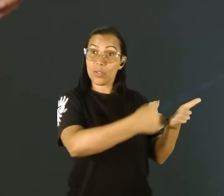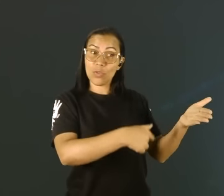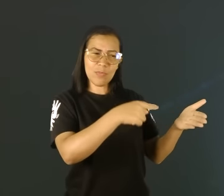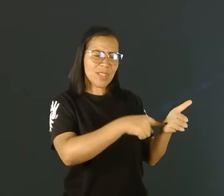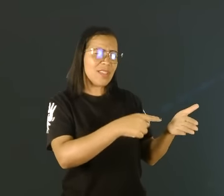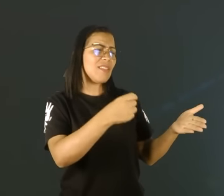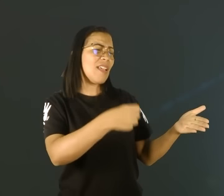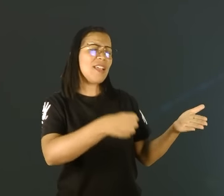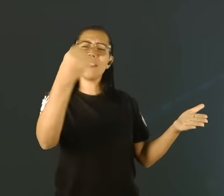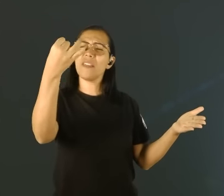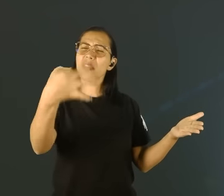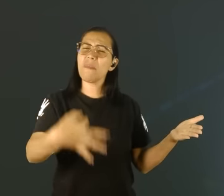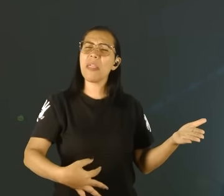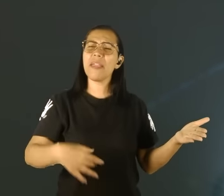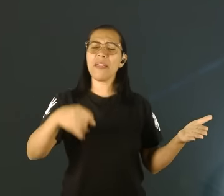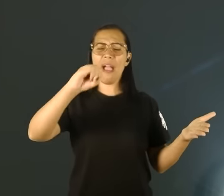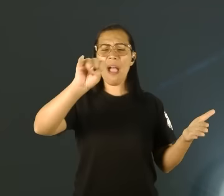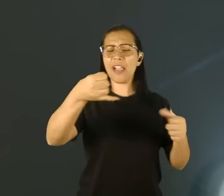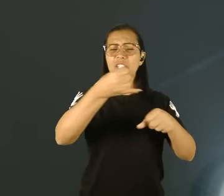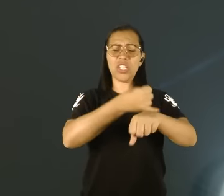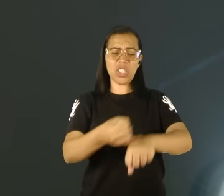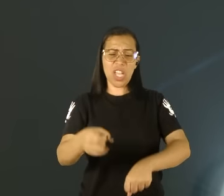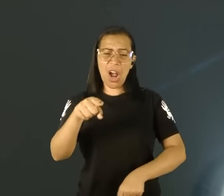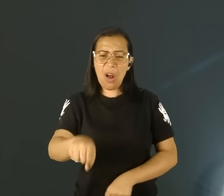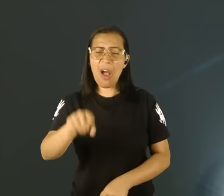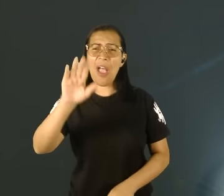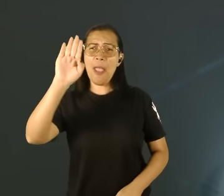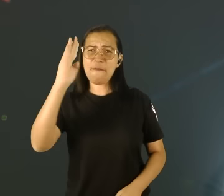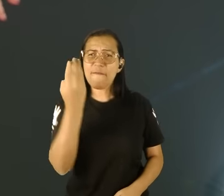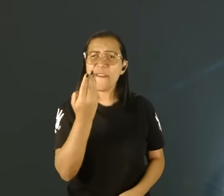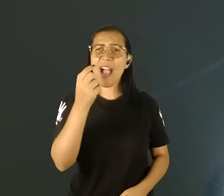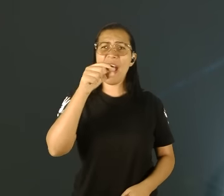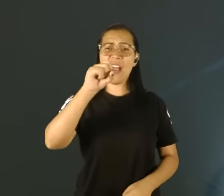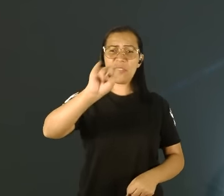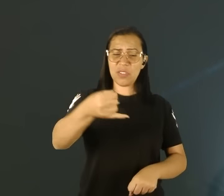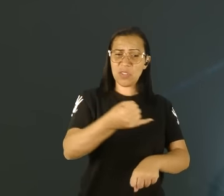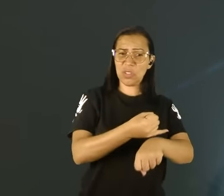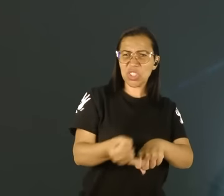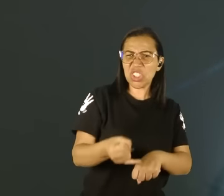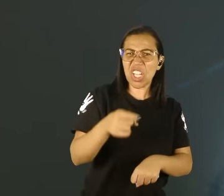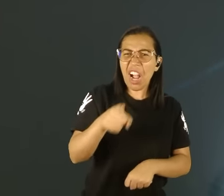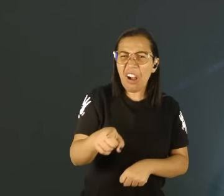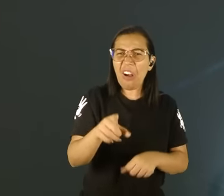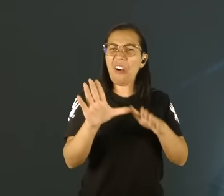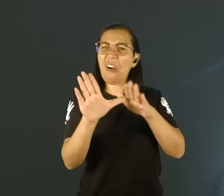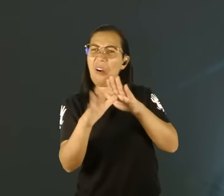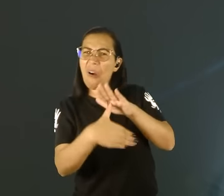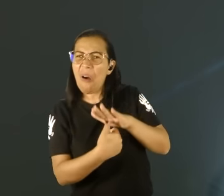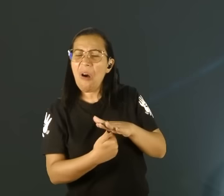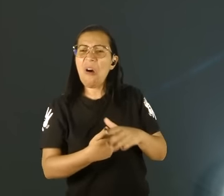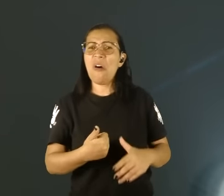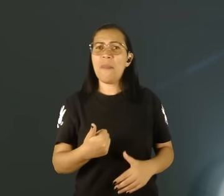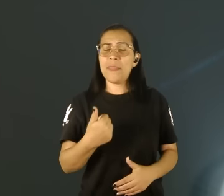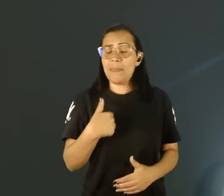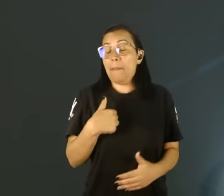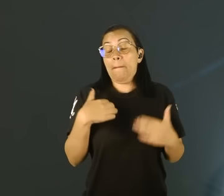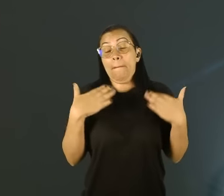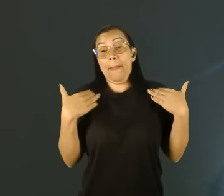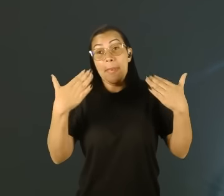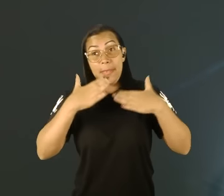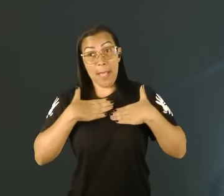Jacó é um enganador, que Jacó é um estelionatário, um 7-1. Mas a verdade, eu não vejo Jacó com